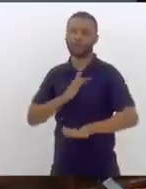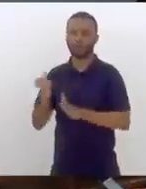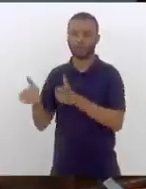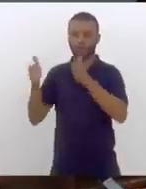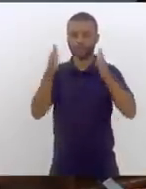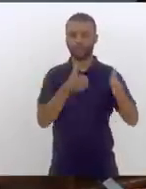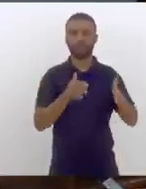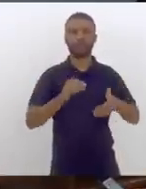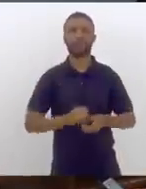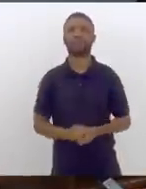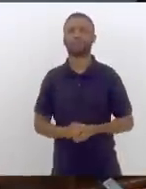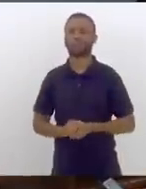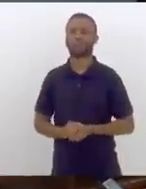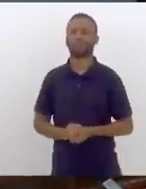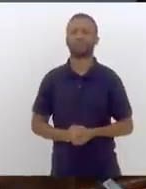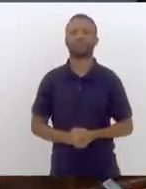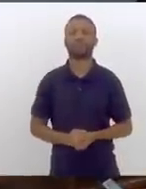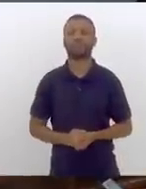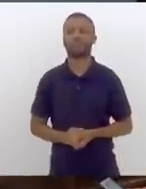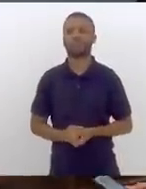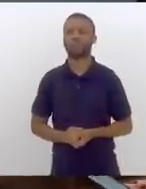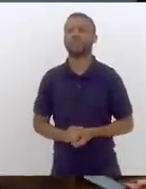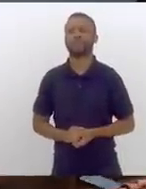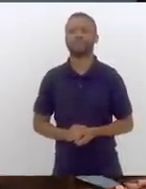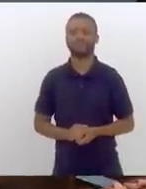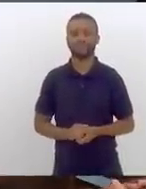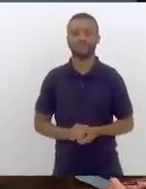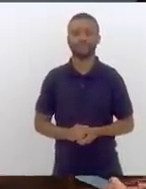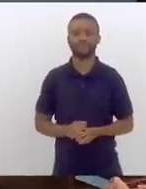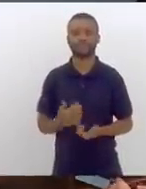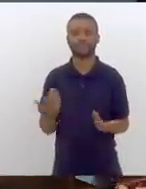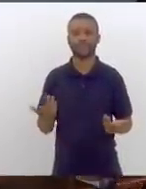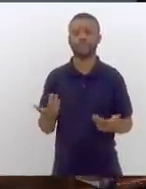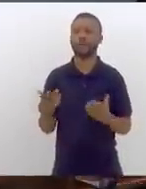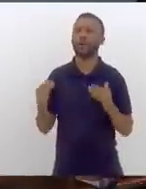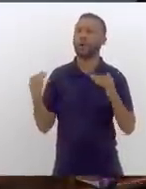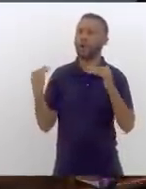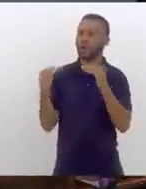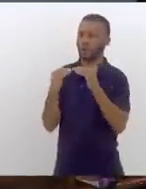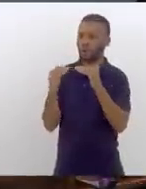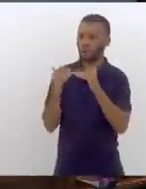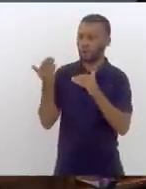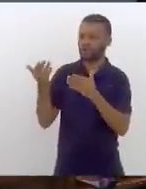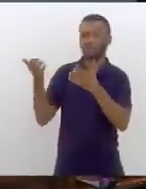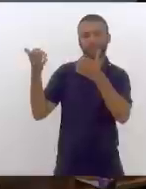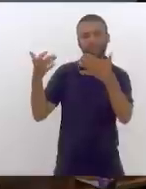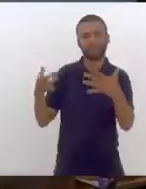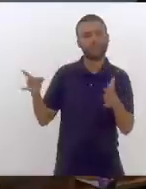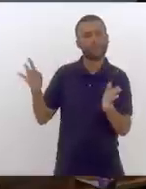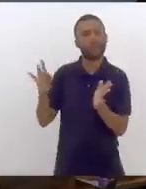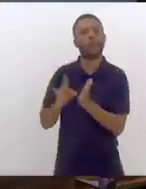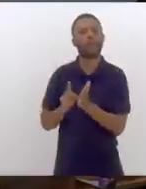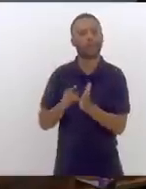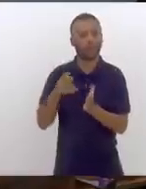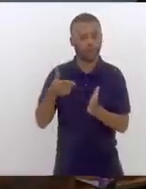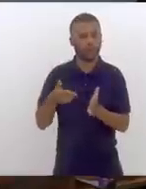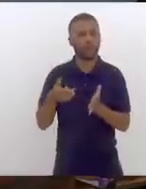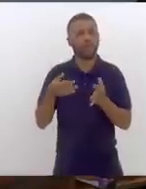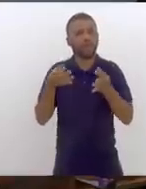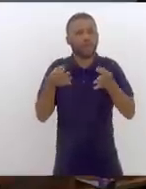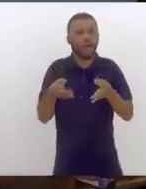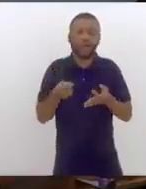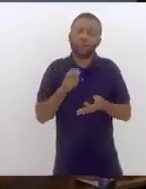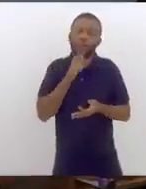só isso Coronel eu vou concordar com o senhor Quando o senhor fala que realmente não